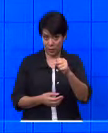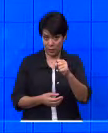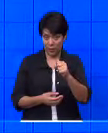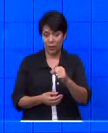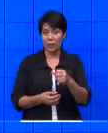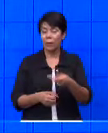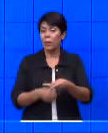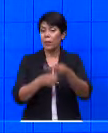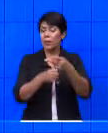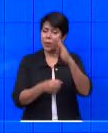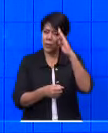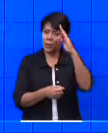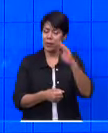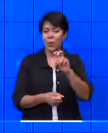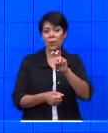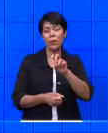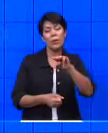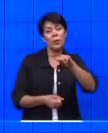5.258, prêmio principal